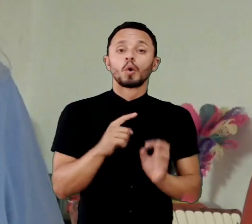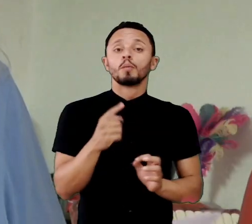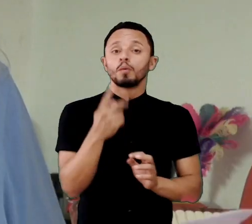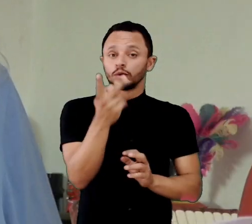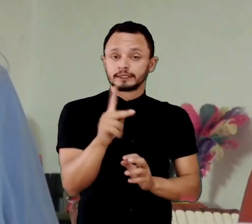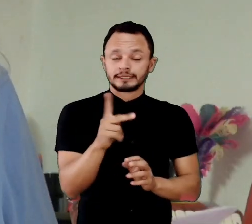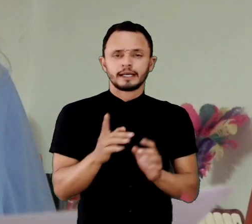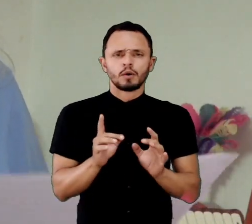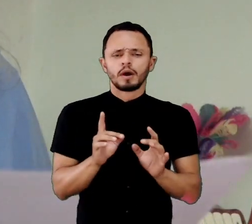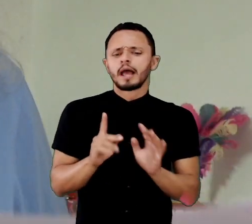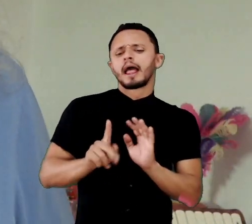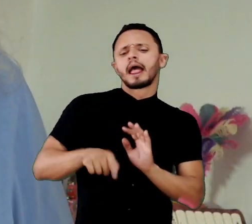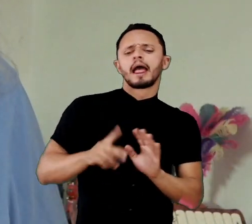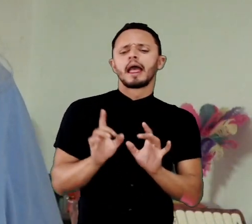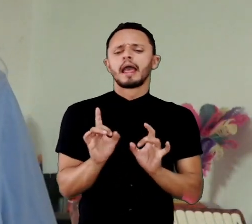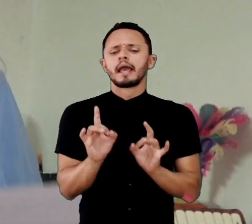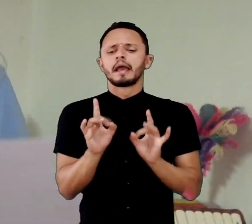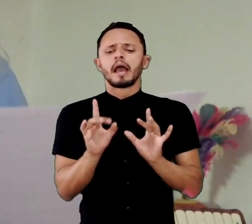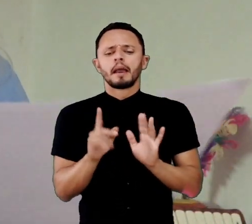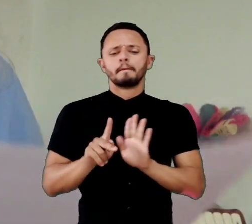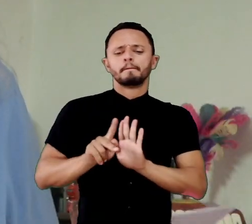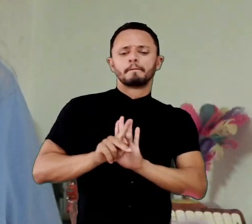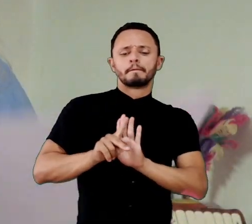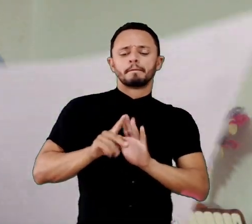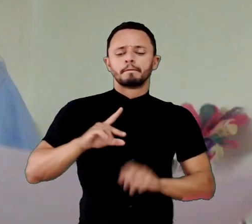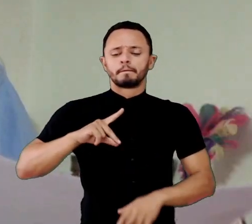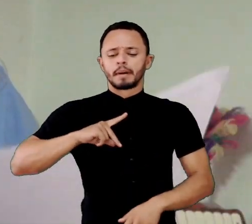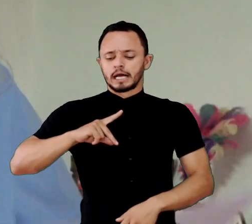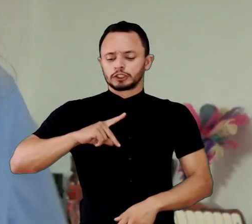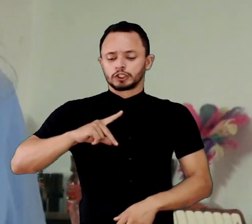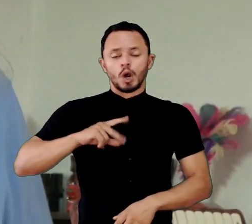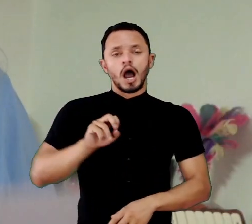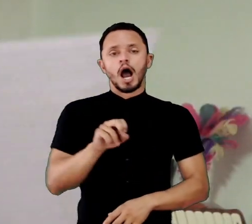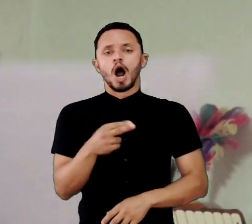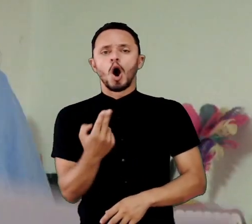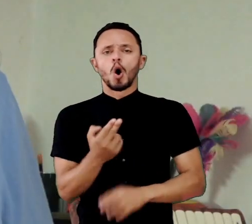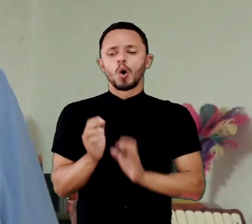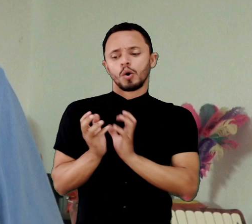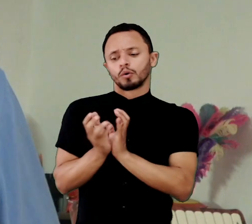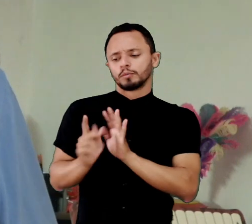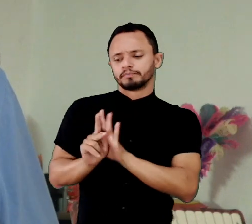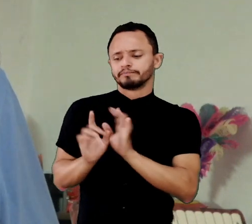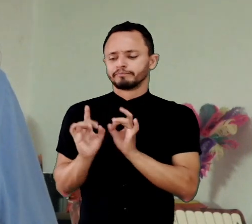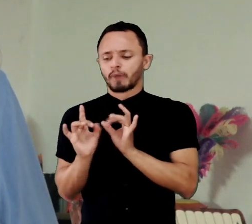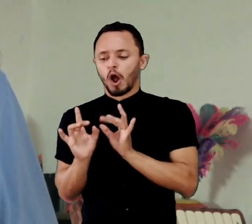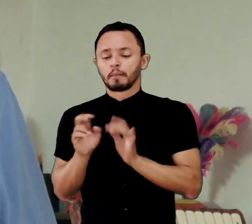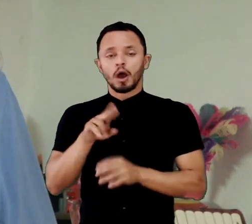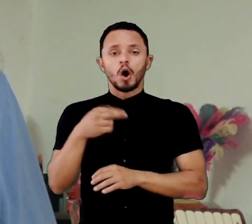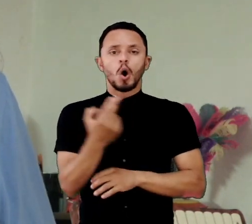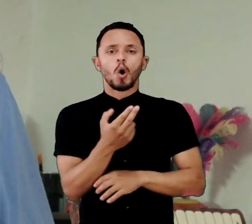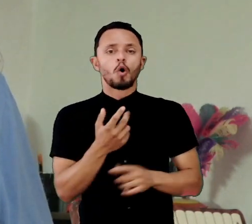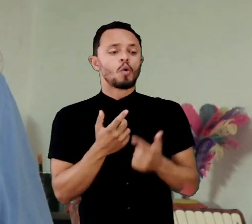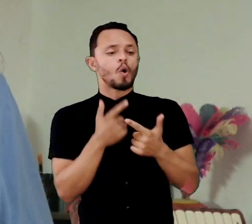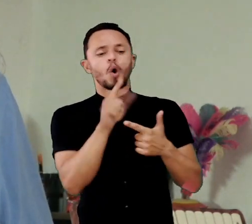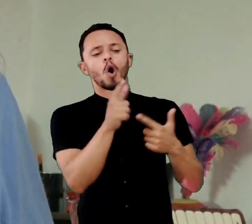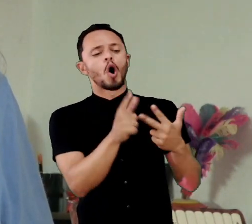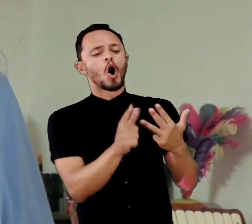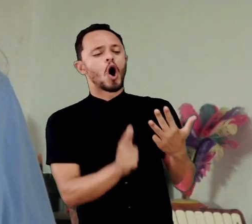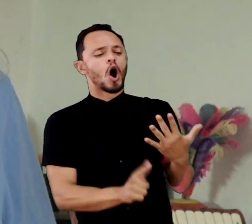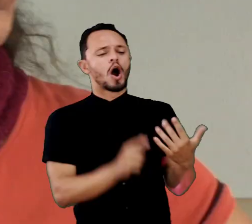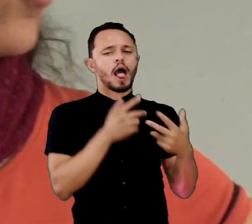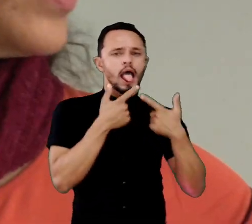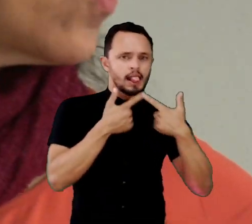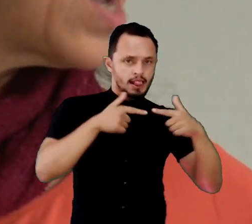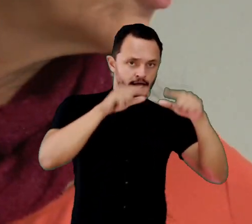linguagem particular ou a gente foi desenvolvendo várias linguagens que a gente trabalhou com os nossos